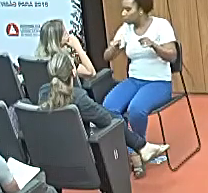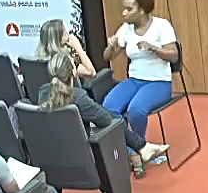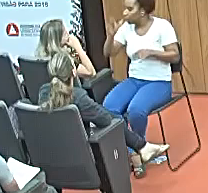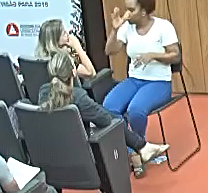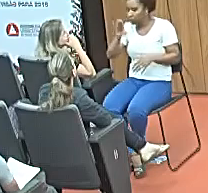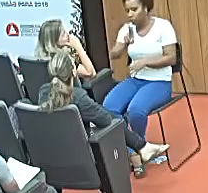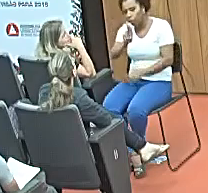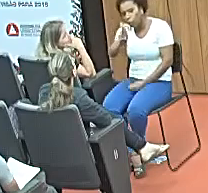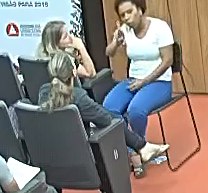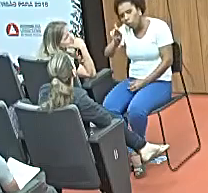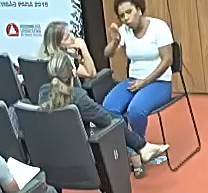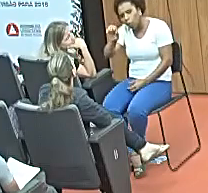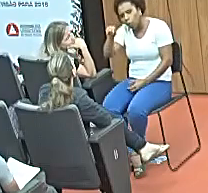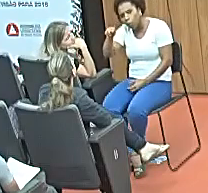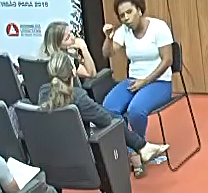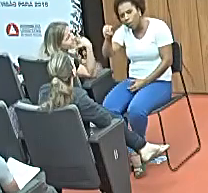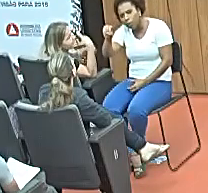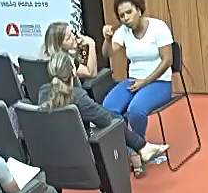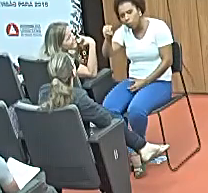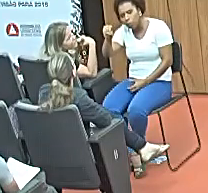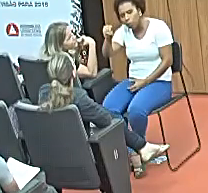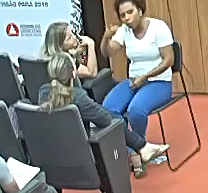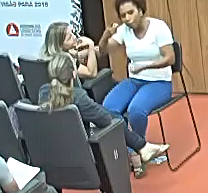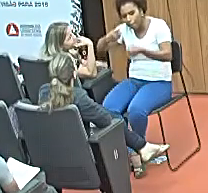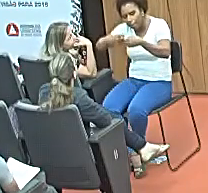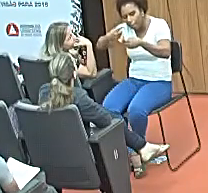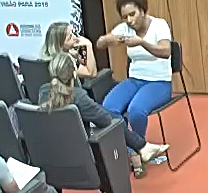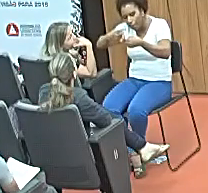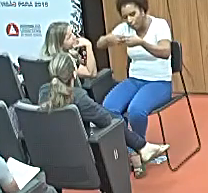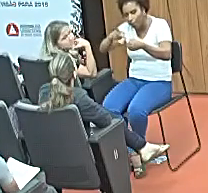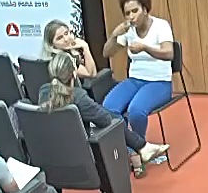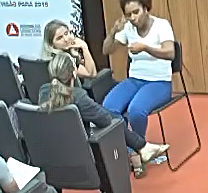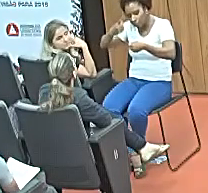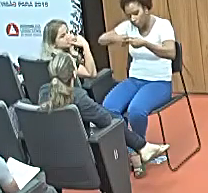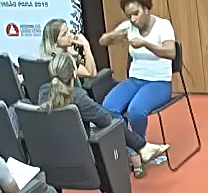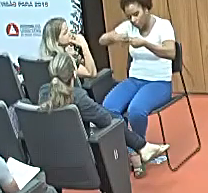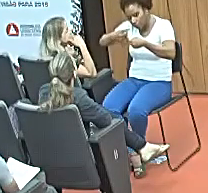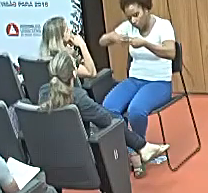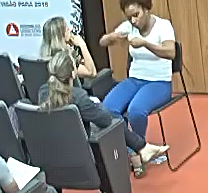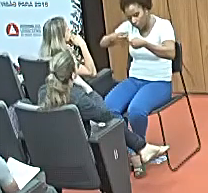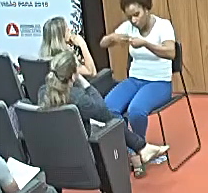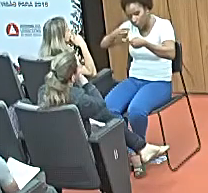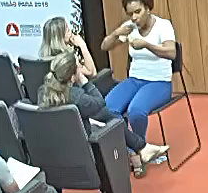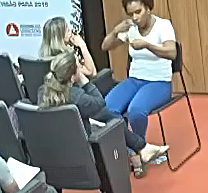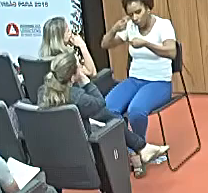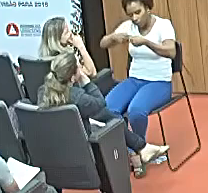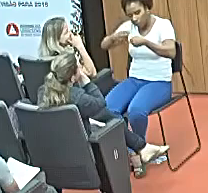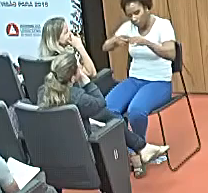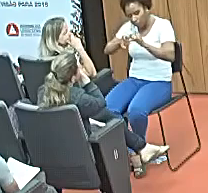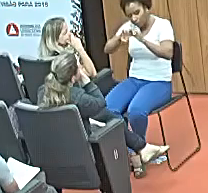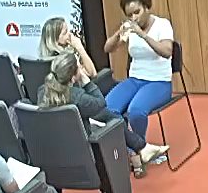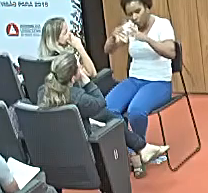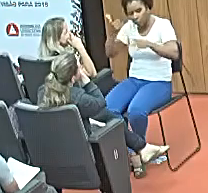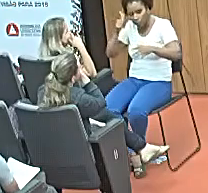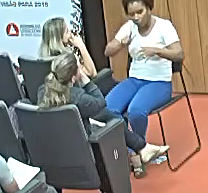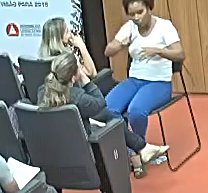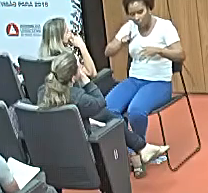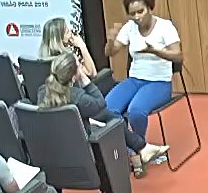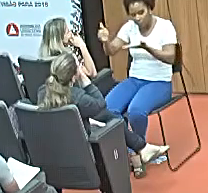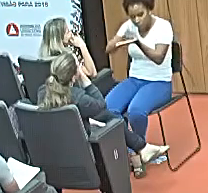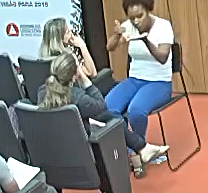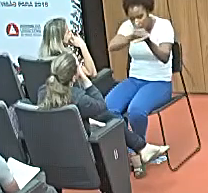que a limitação ela tem uma necessidade muito grande de inventário urbana também promover a revisão do plano estadual de habitação